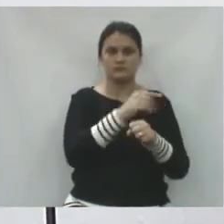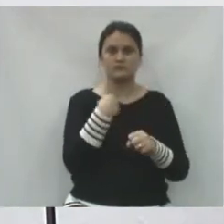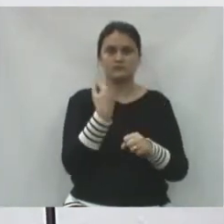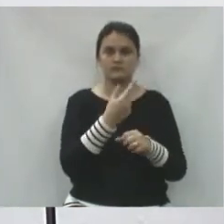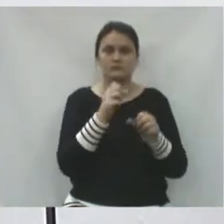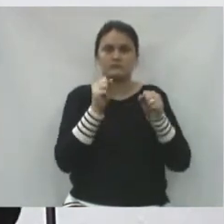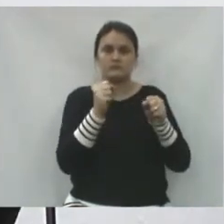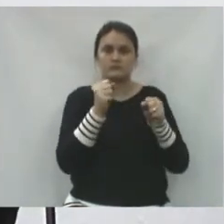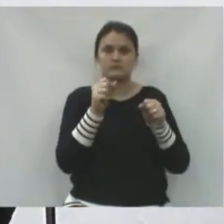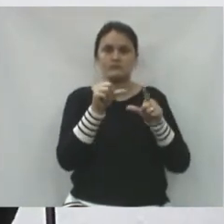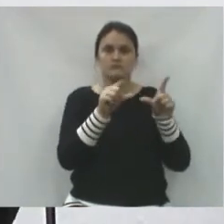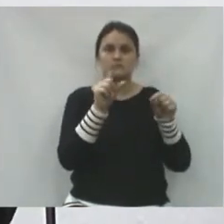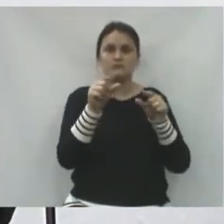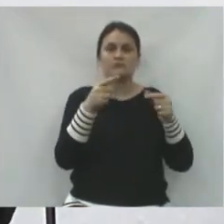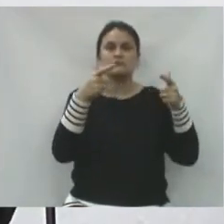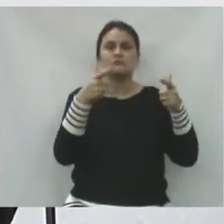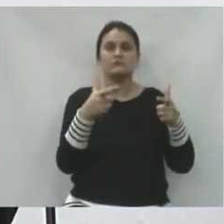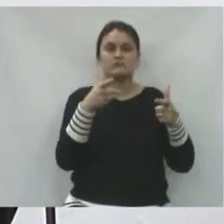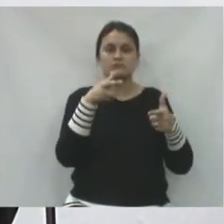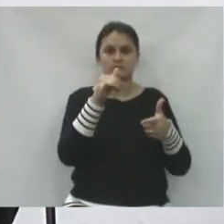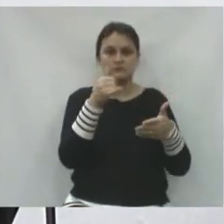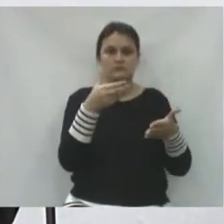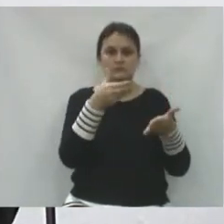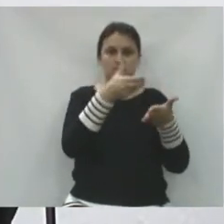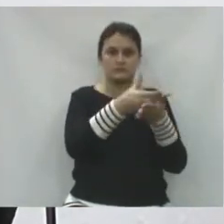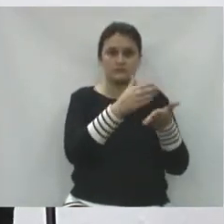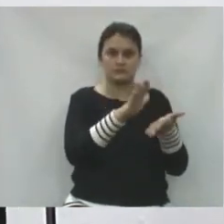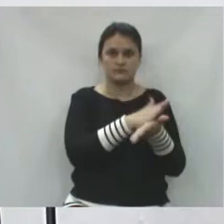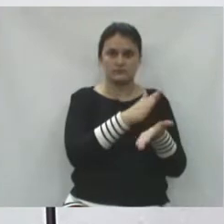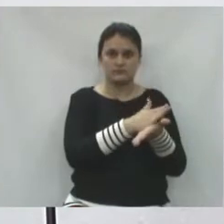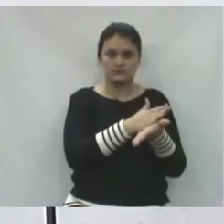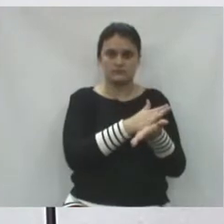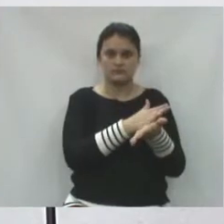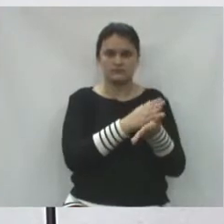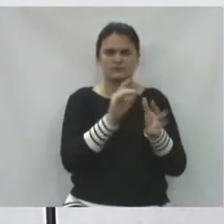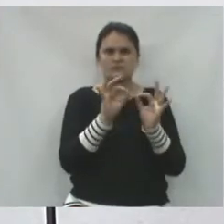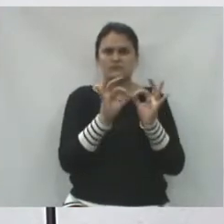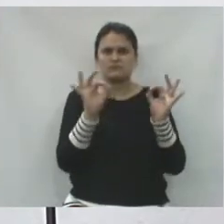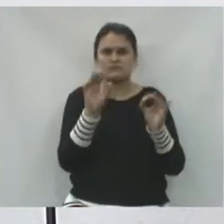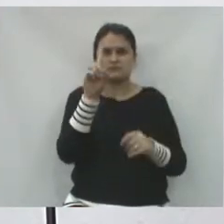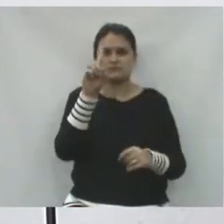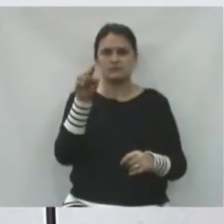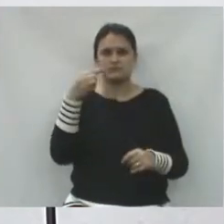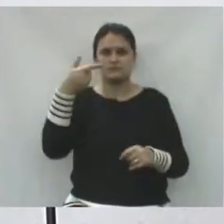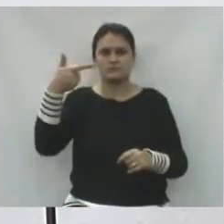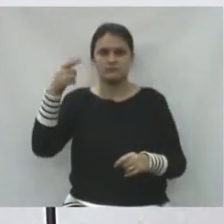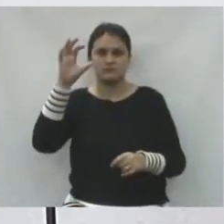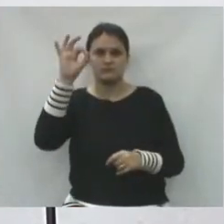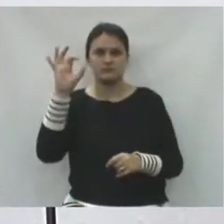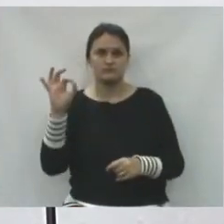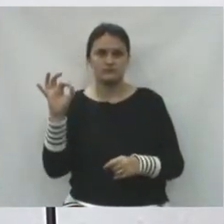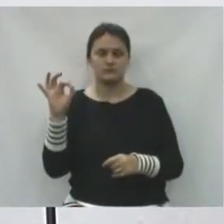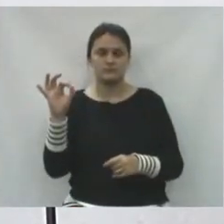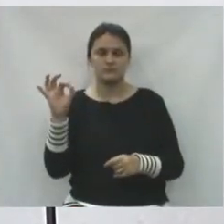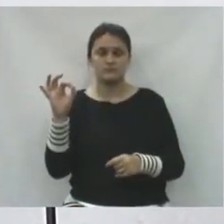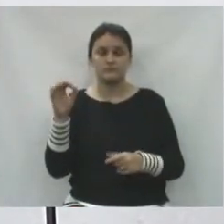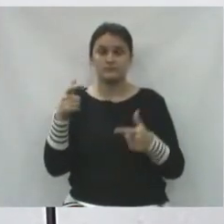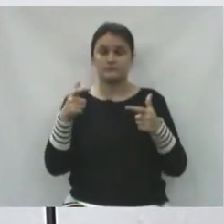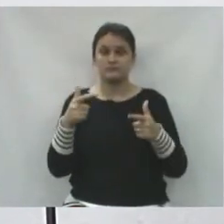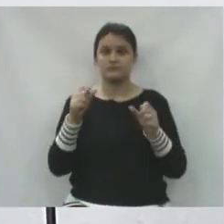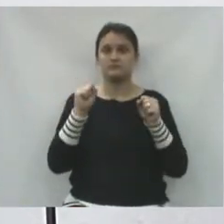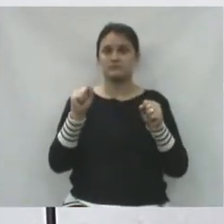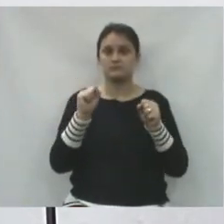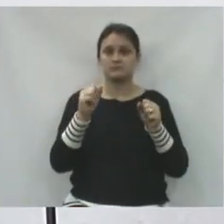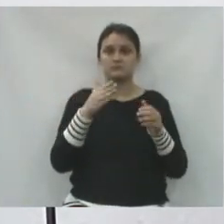Nós podermos destinar aonde que vai também. E é uma pequena parcela, é 1,2%.